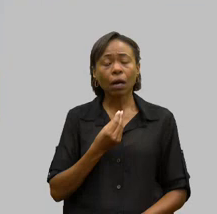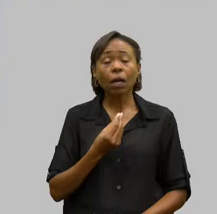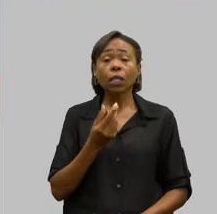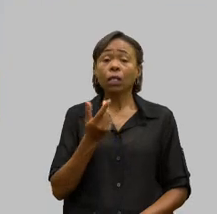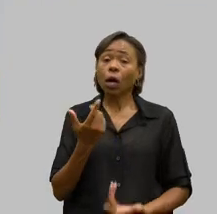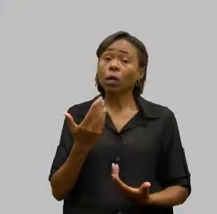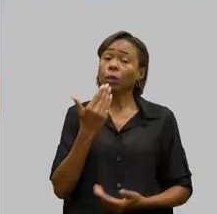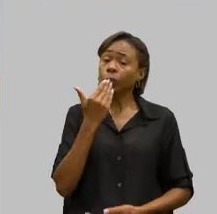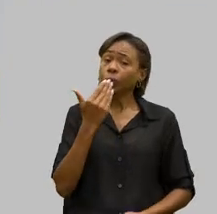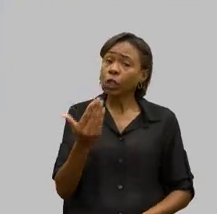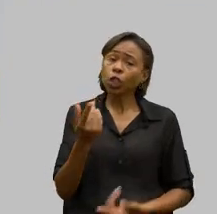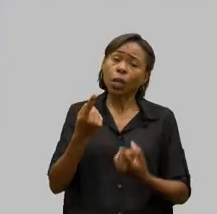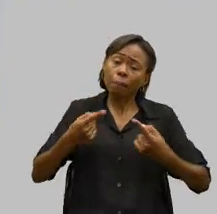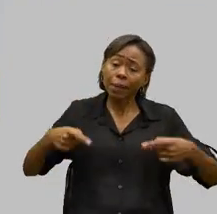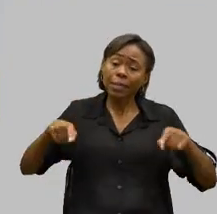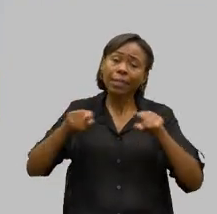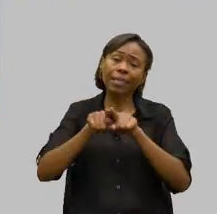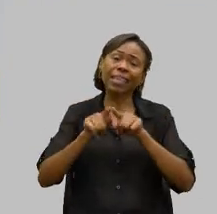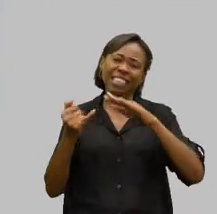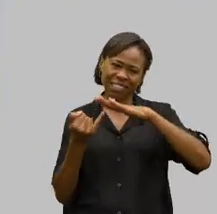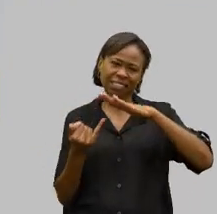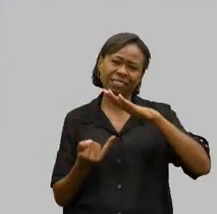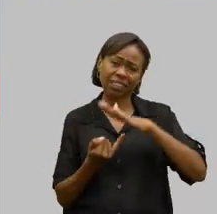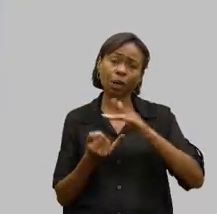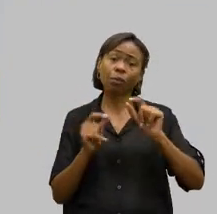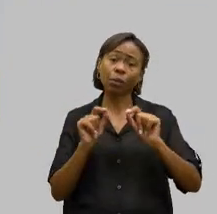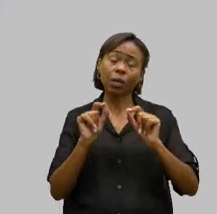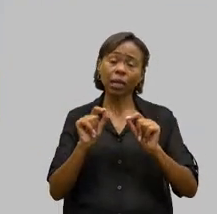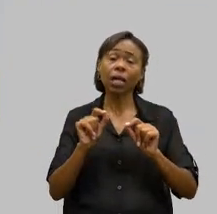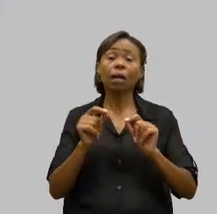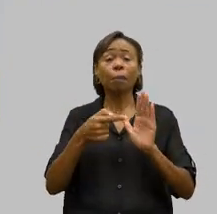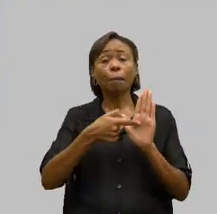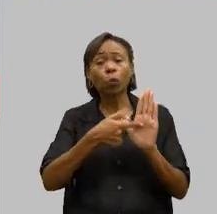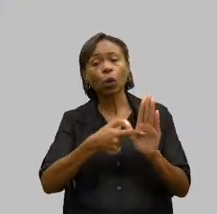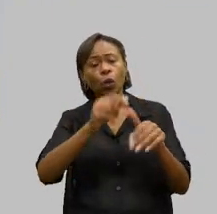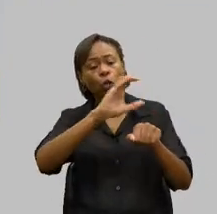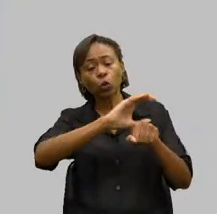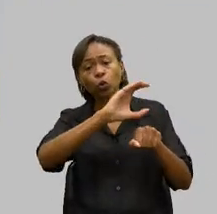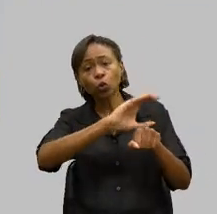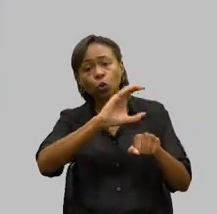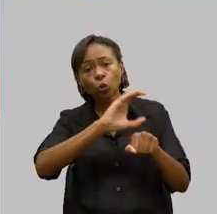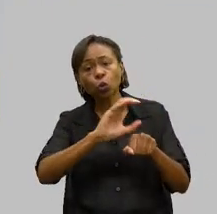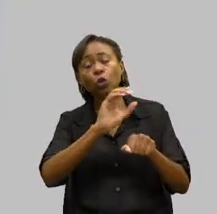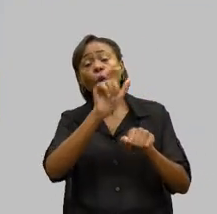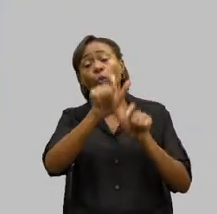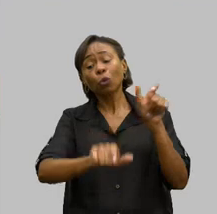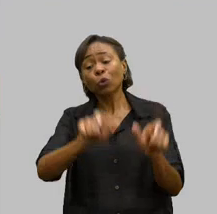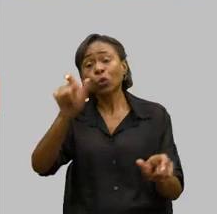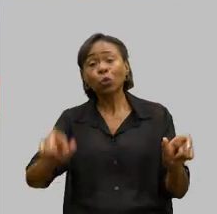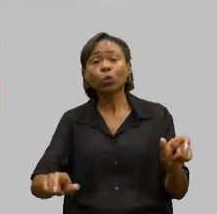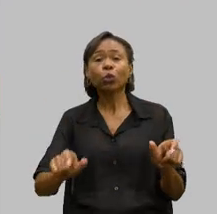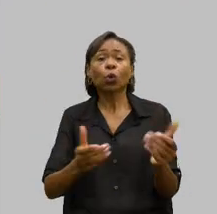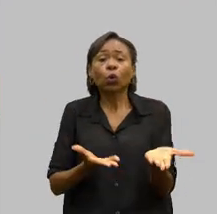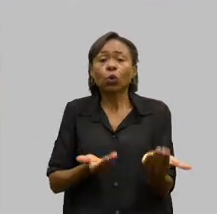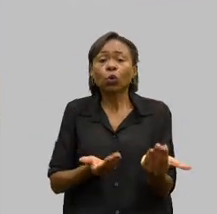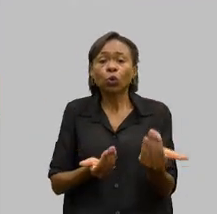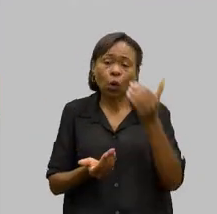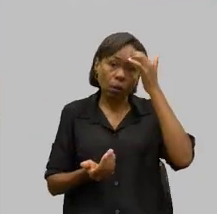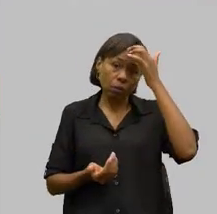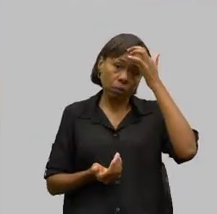das instituições para que elas possam apresentar os novos cursos para os jovens. Às vezes, o jovem escolhe